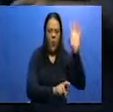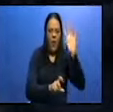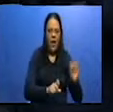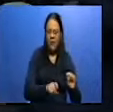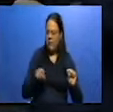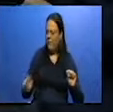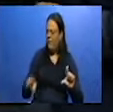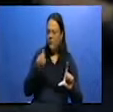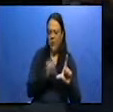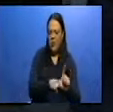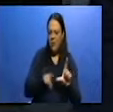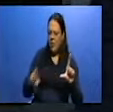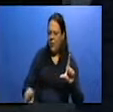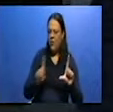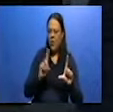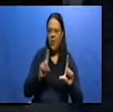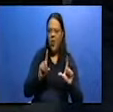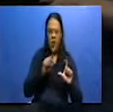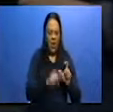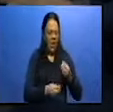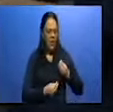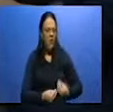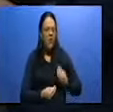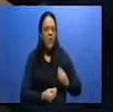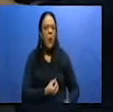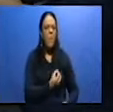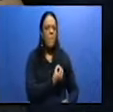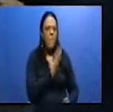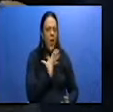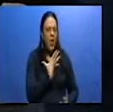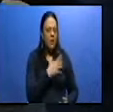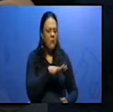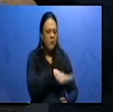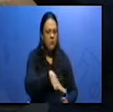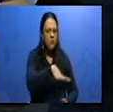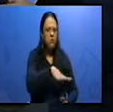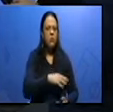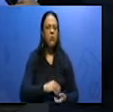bem, né? Tocavam a vidinha deles lá.